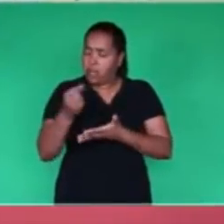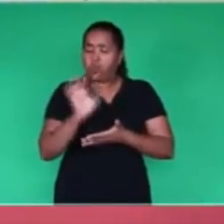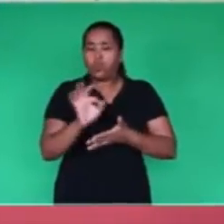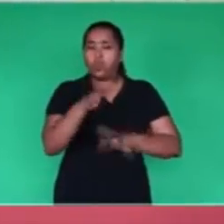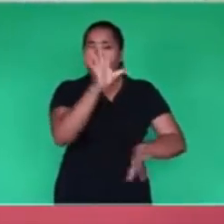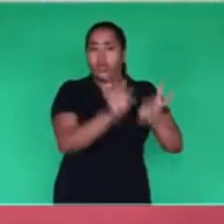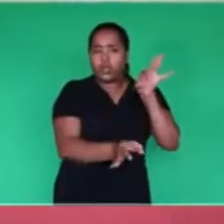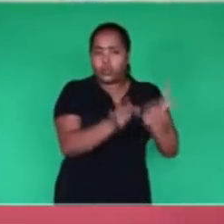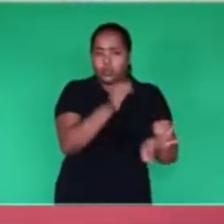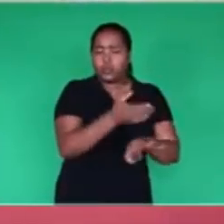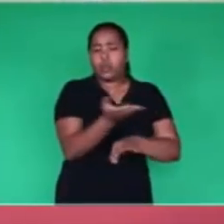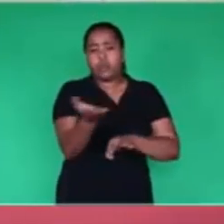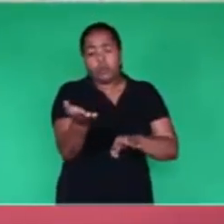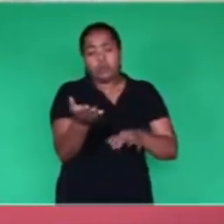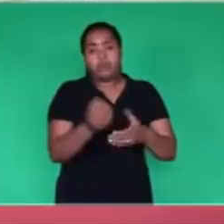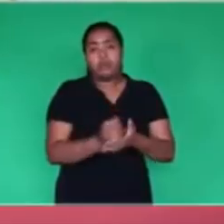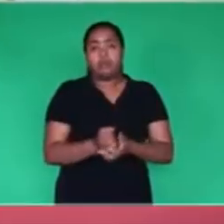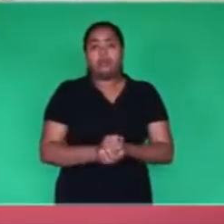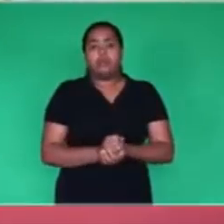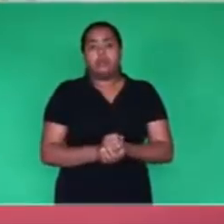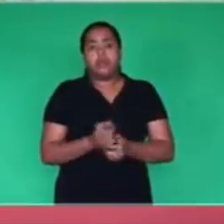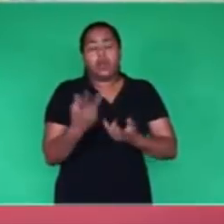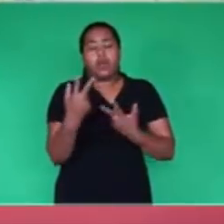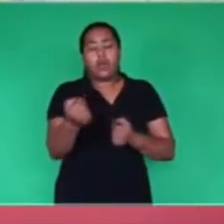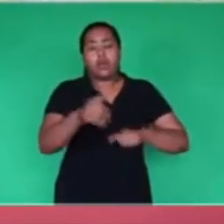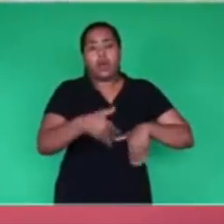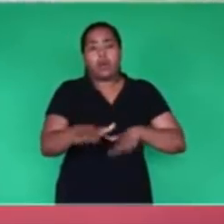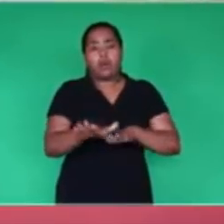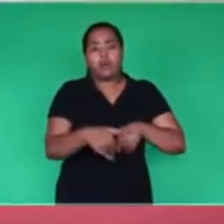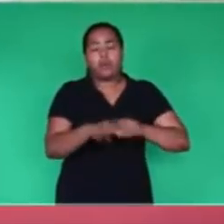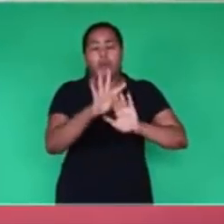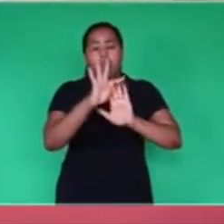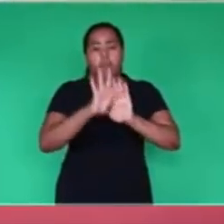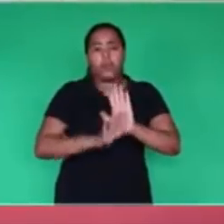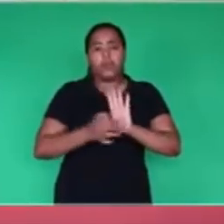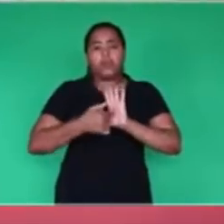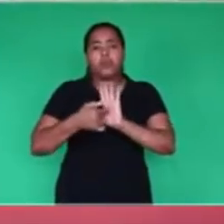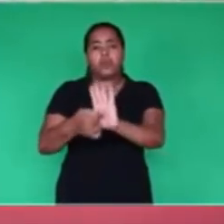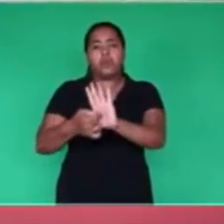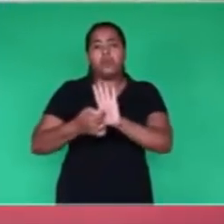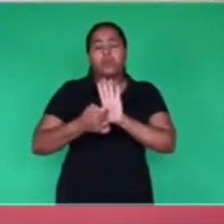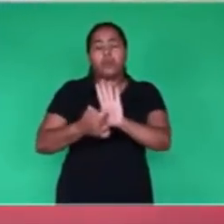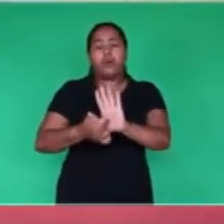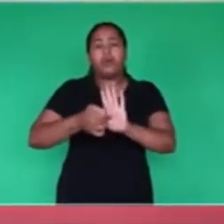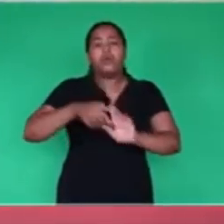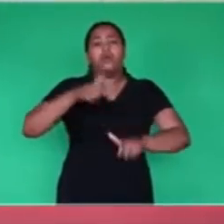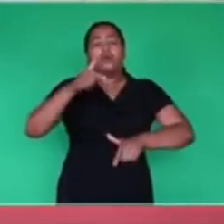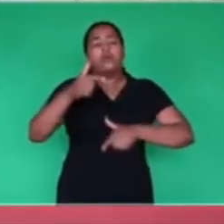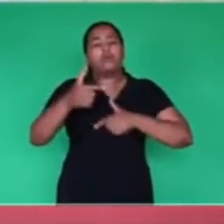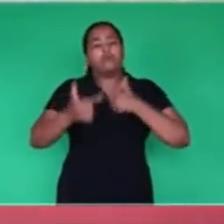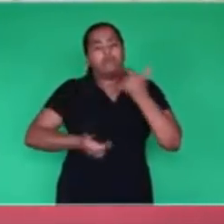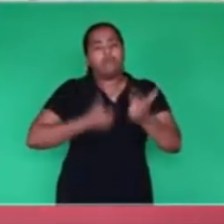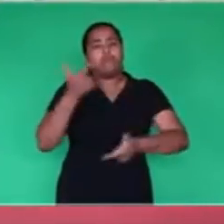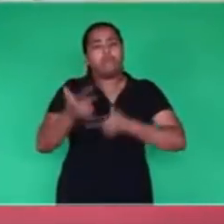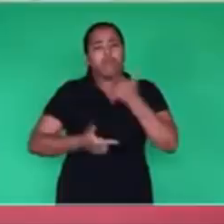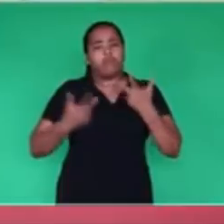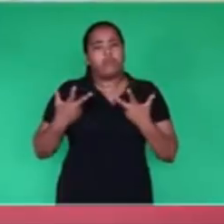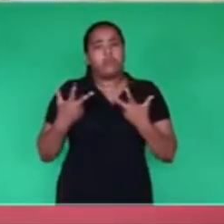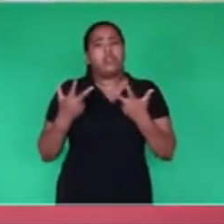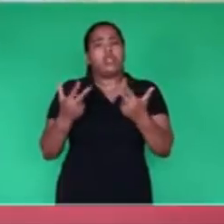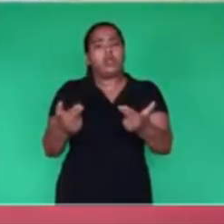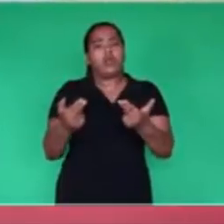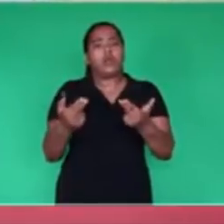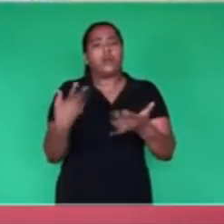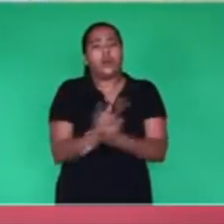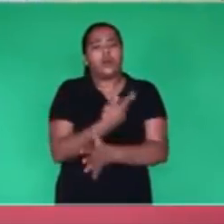aqui. O mesmo exército, diz o texto lá na frente, que a batalha, que o mesmo o que vai acontecer com os exércitos